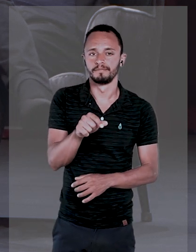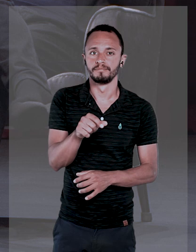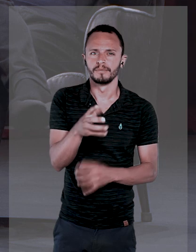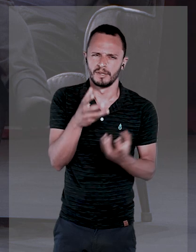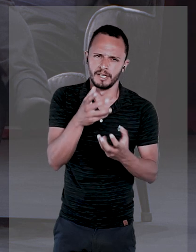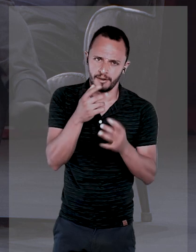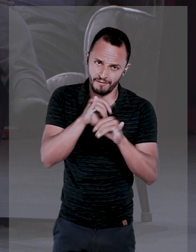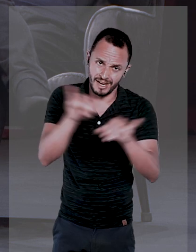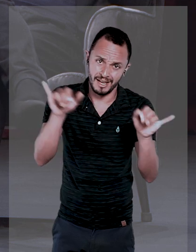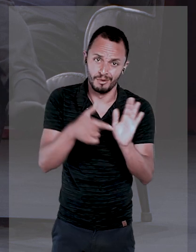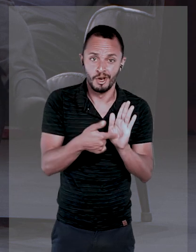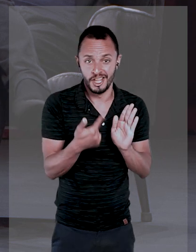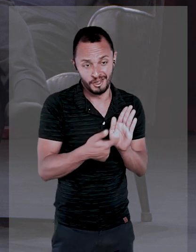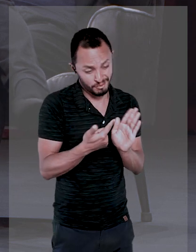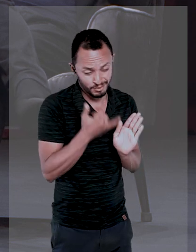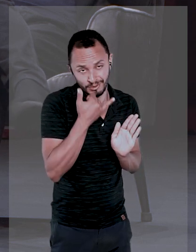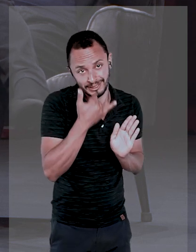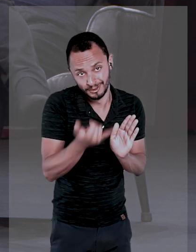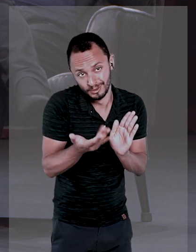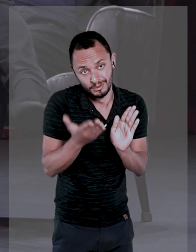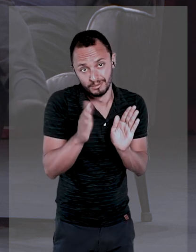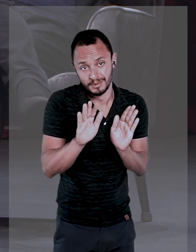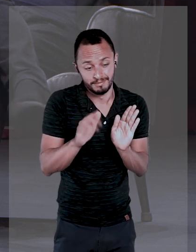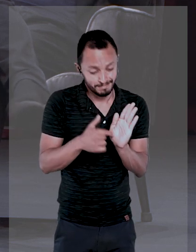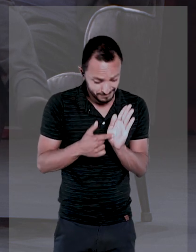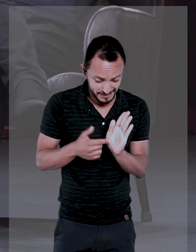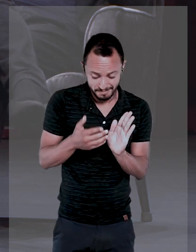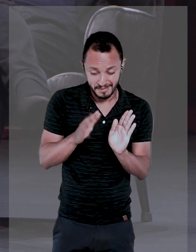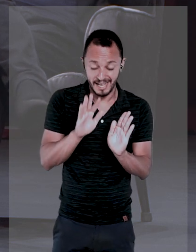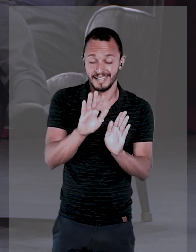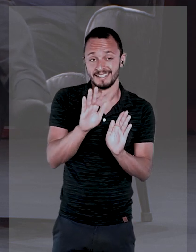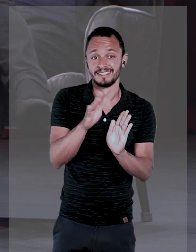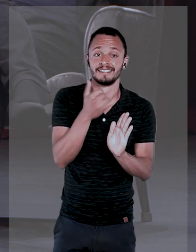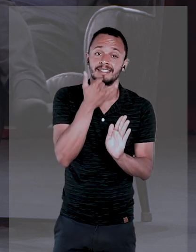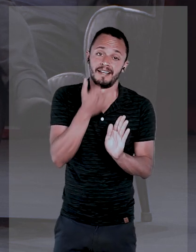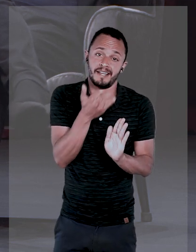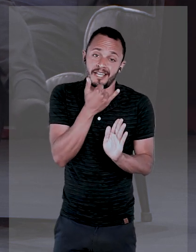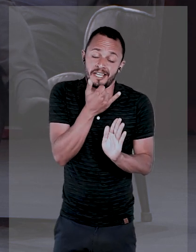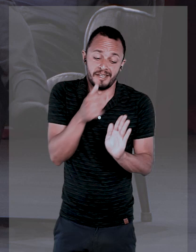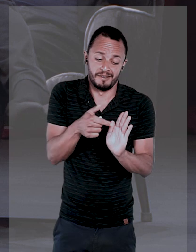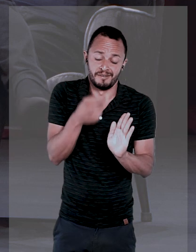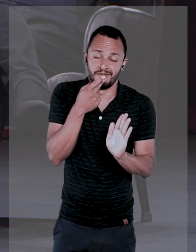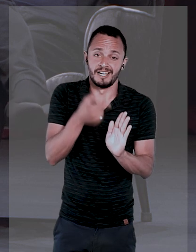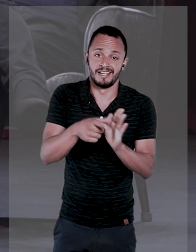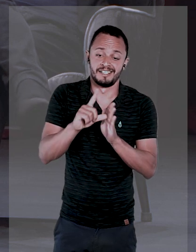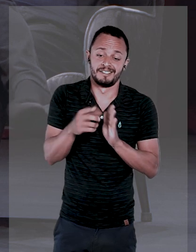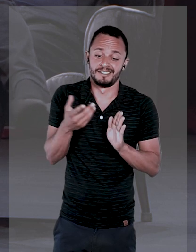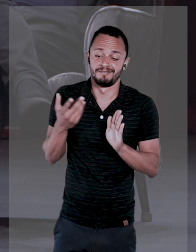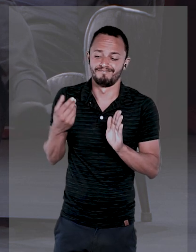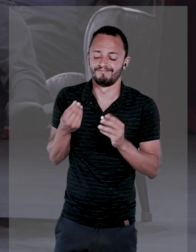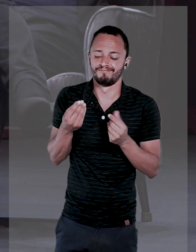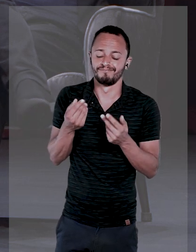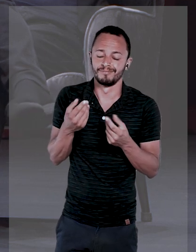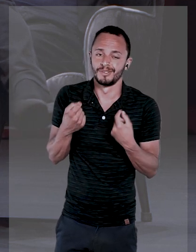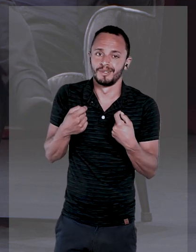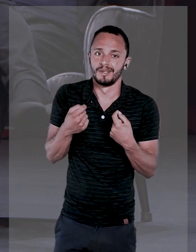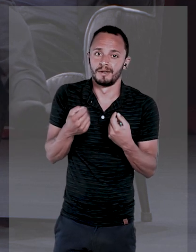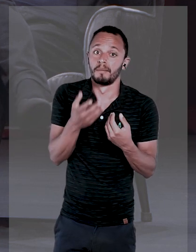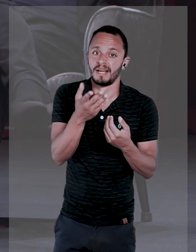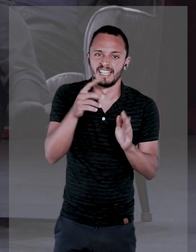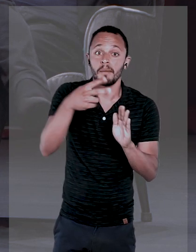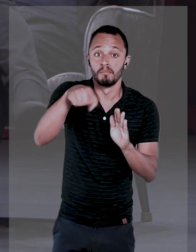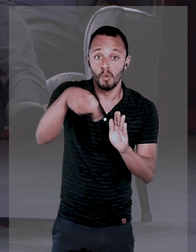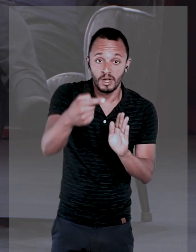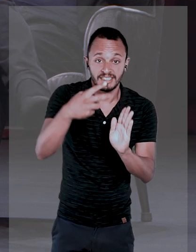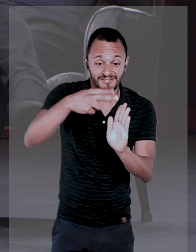sentido, mas é um pouco isso. Nós não temos não temos conseguido, não temos sabido